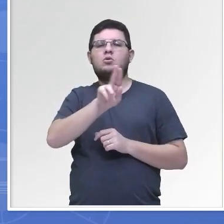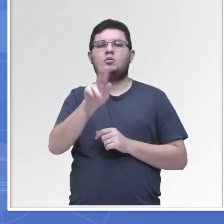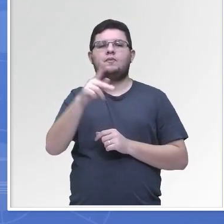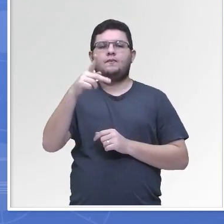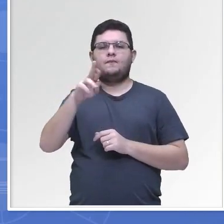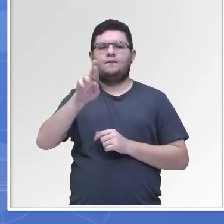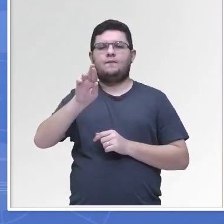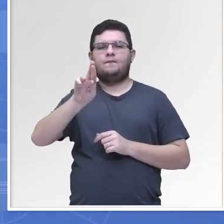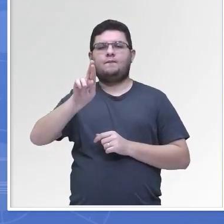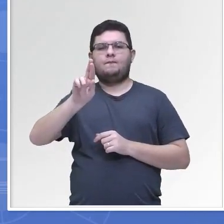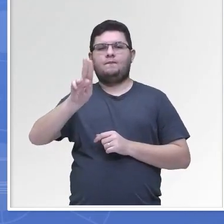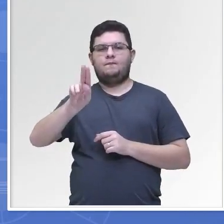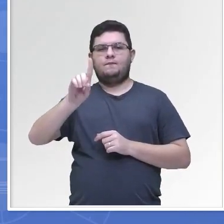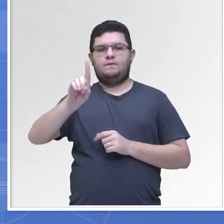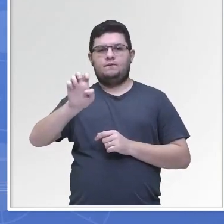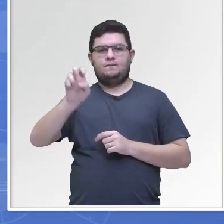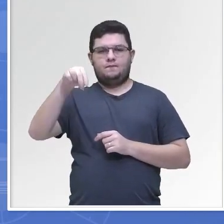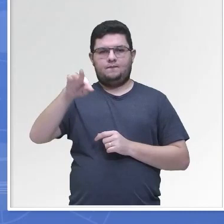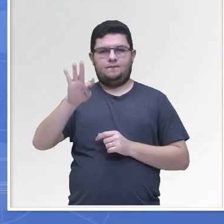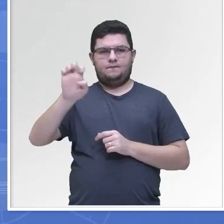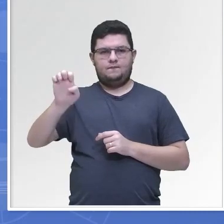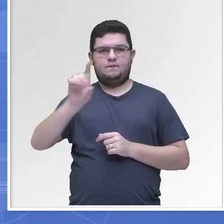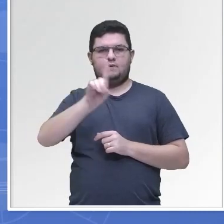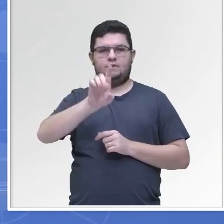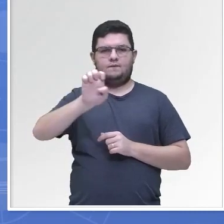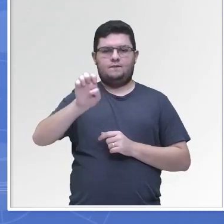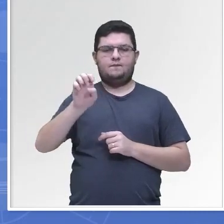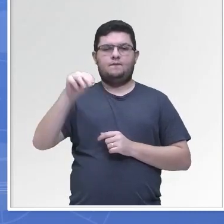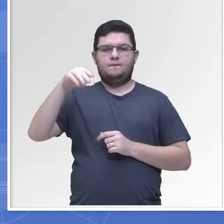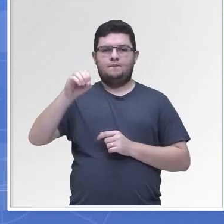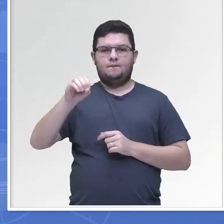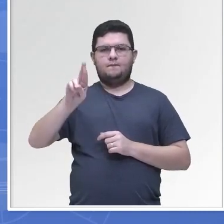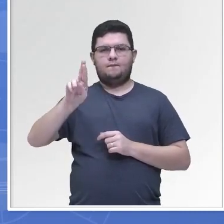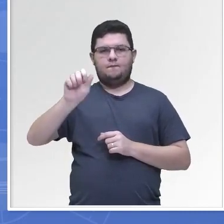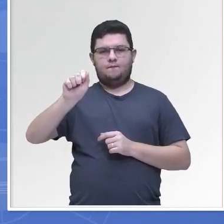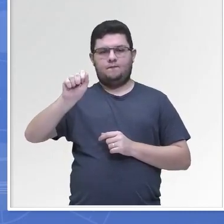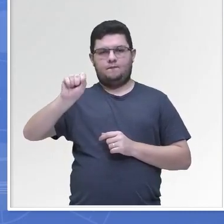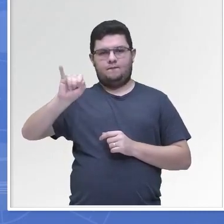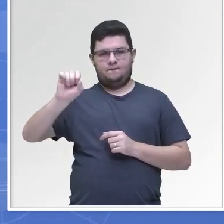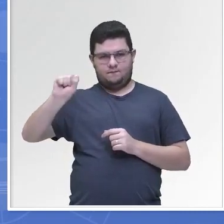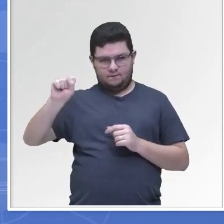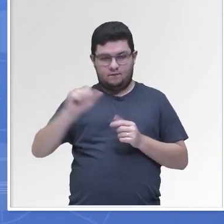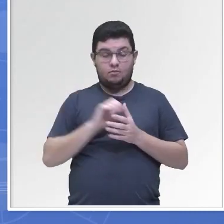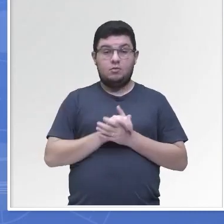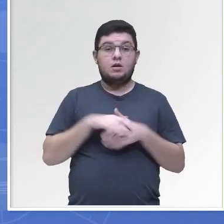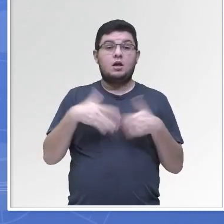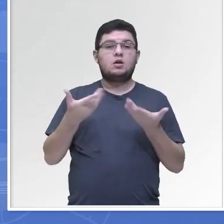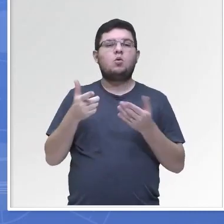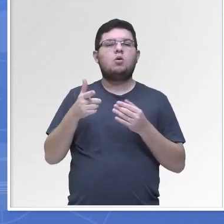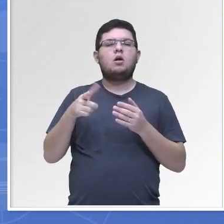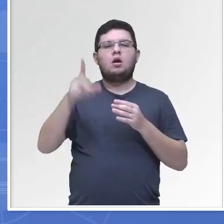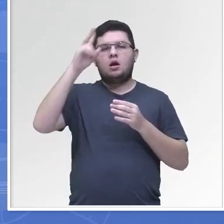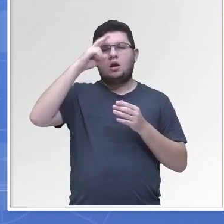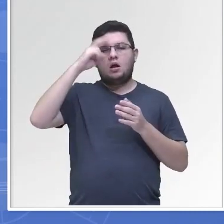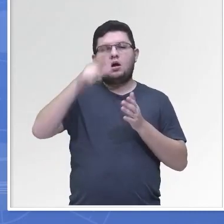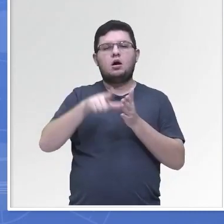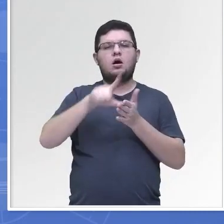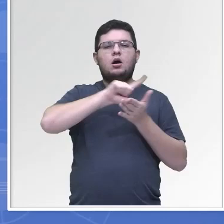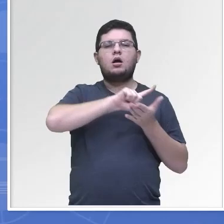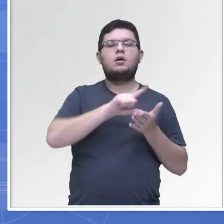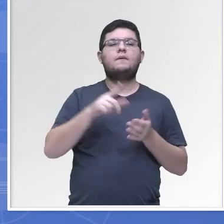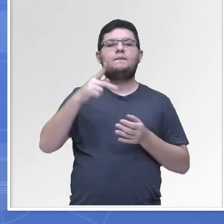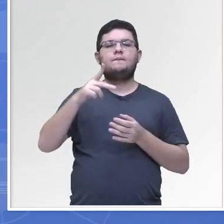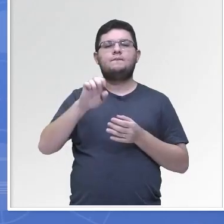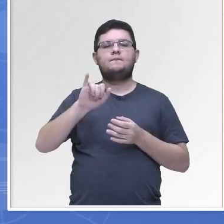gente. O governo de Floriano teve ali 2 processos de revolta também, que vão atrapalhar bastante e vão prejudicar ainda mais a imagem dos militares